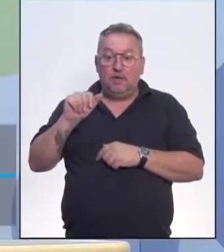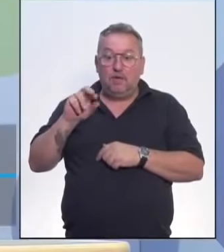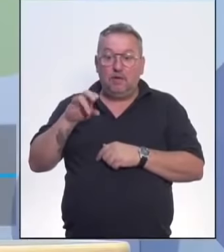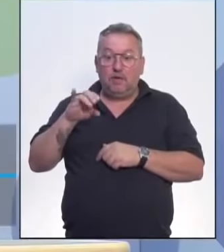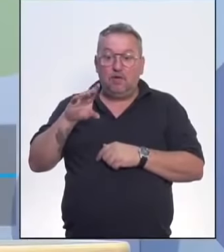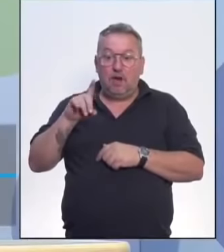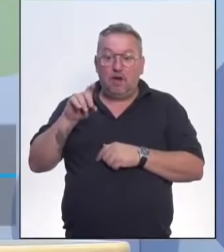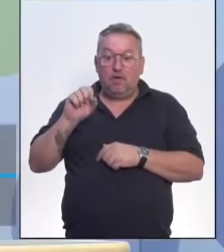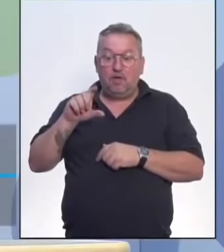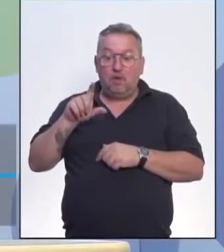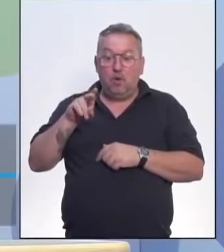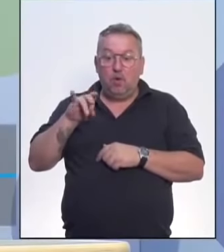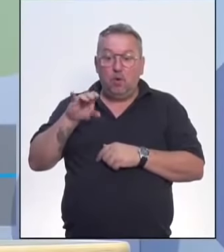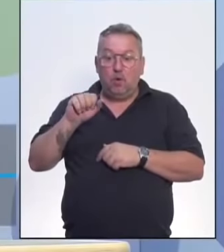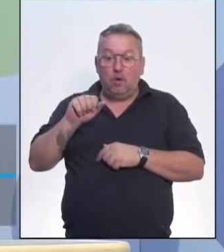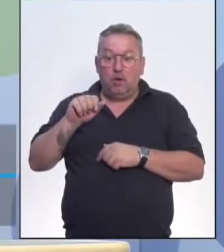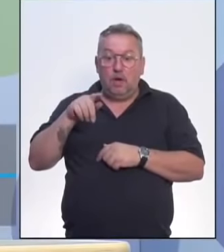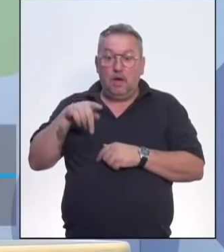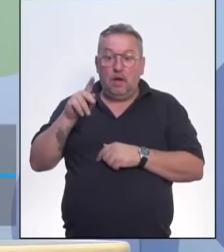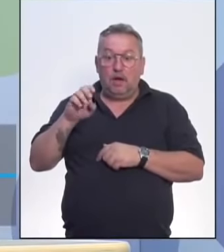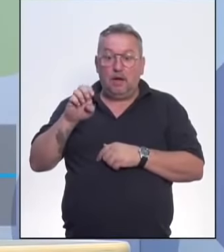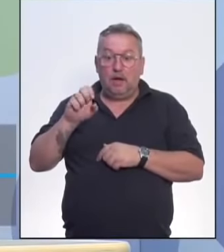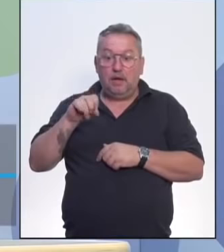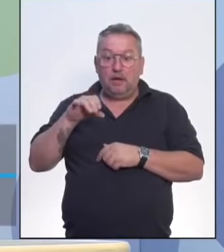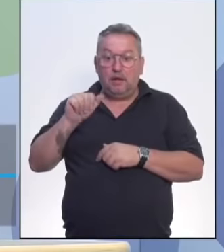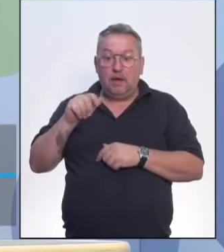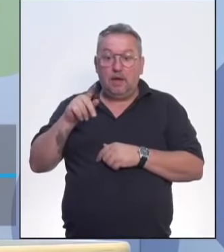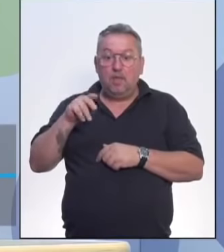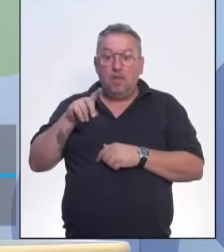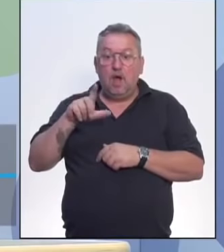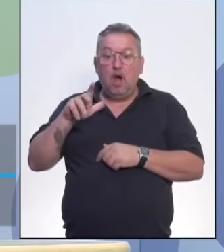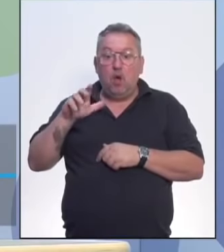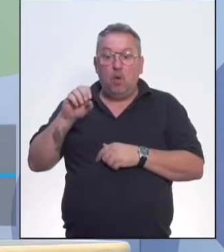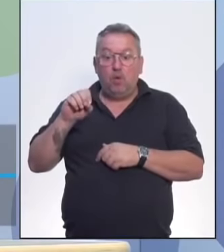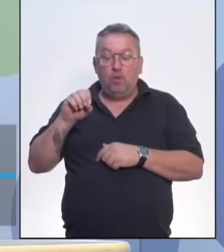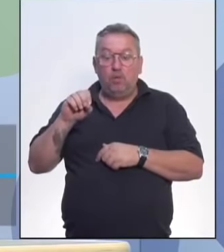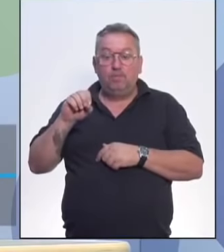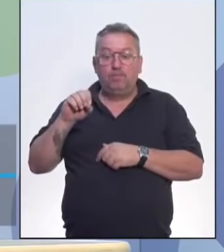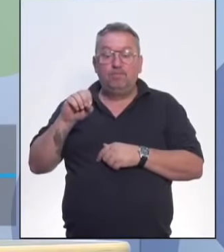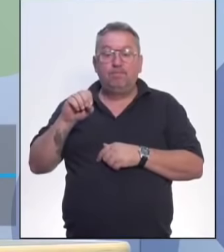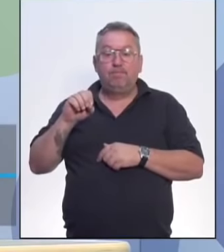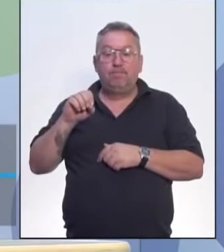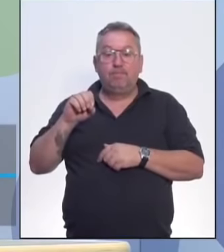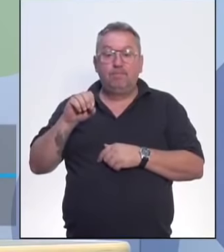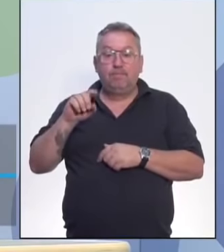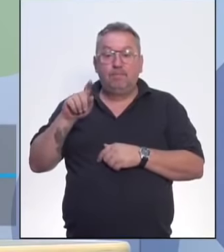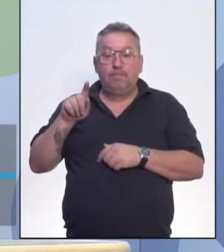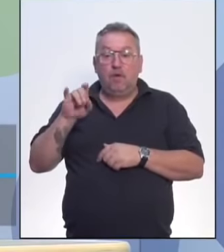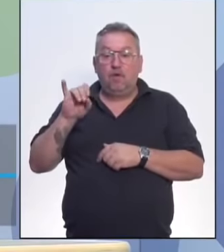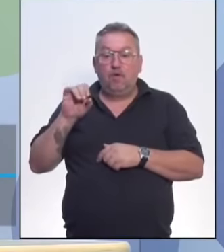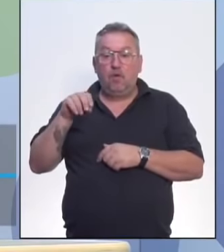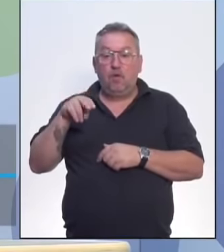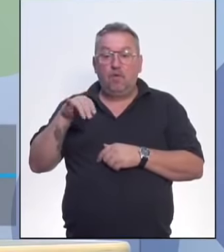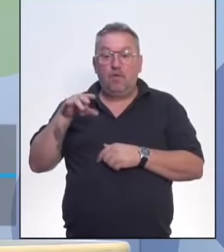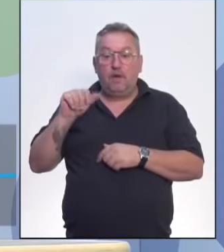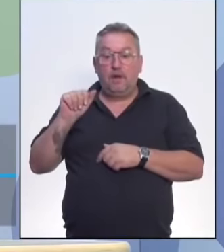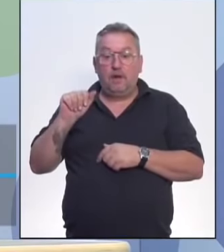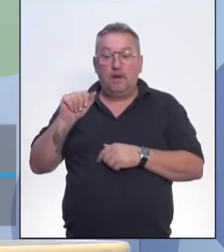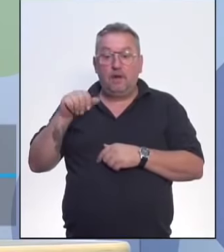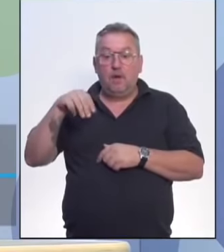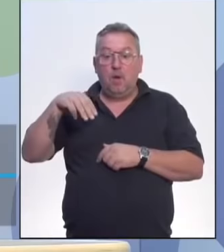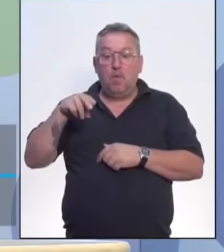Richard, o Luiz Gustavo, a Késia, o Paulo Giovanni, a Giovana Luísa,